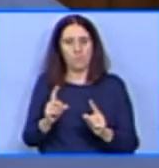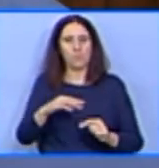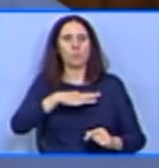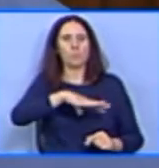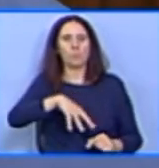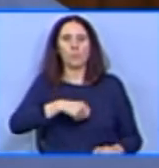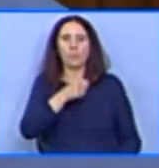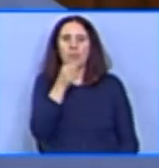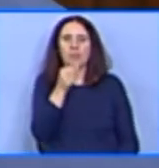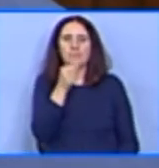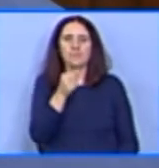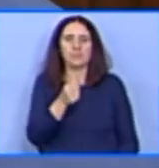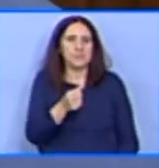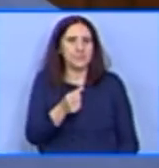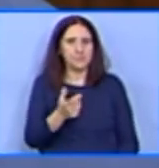mundo,